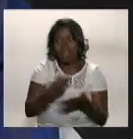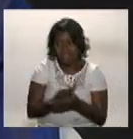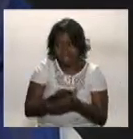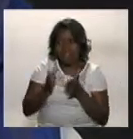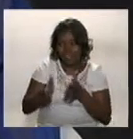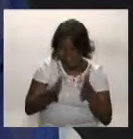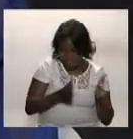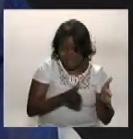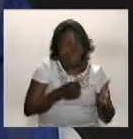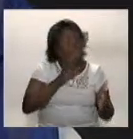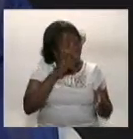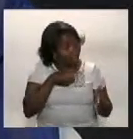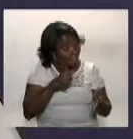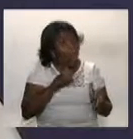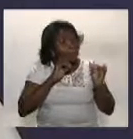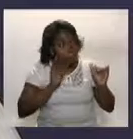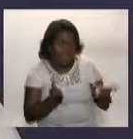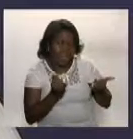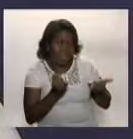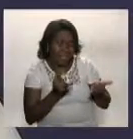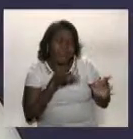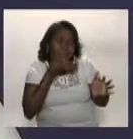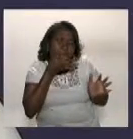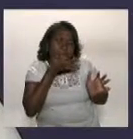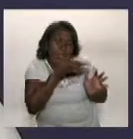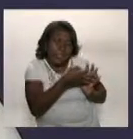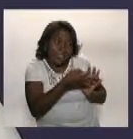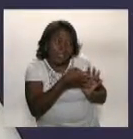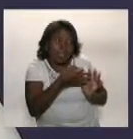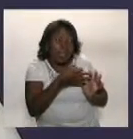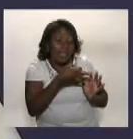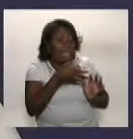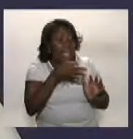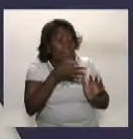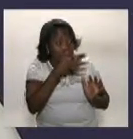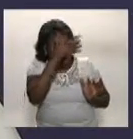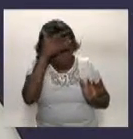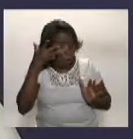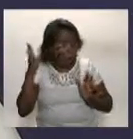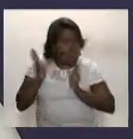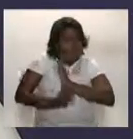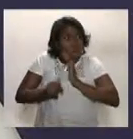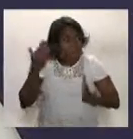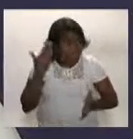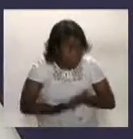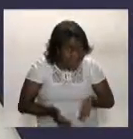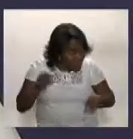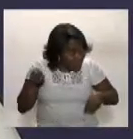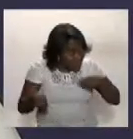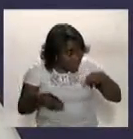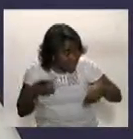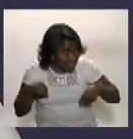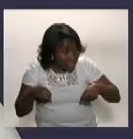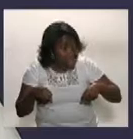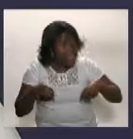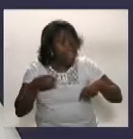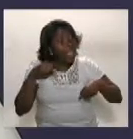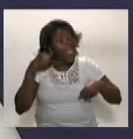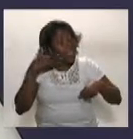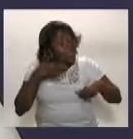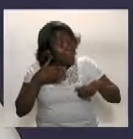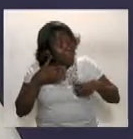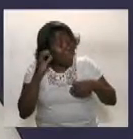e mais adiante também utilizar essas bicicletas em outras atividades em comunidades menos favorecidas.